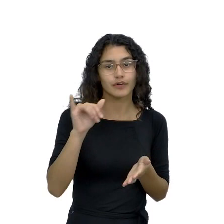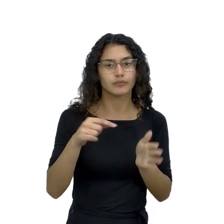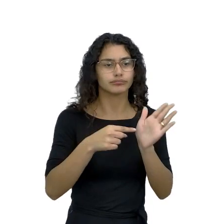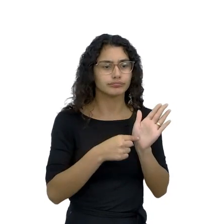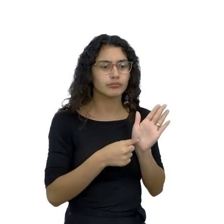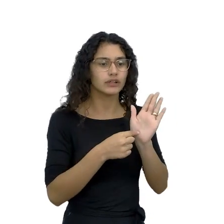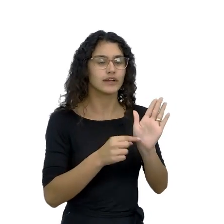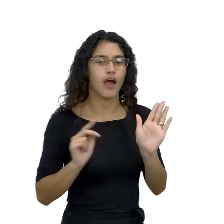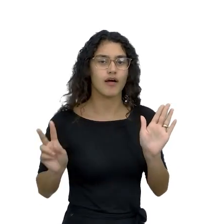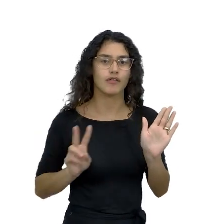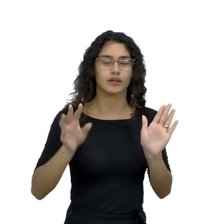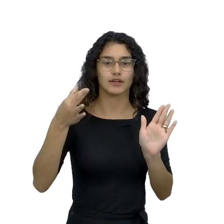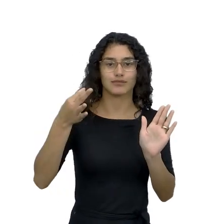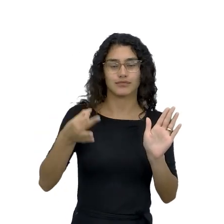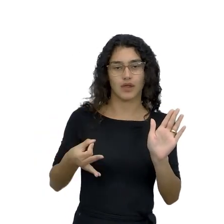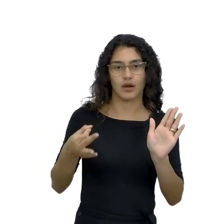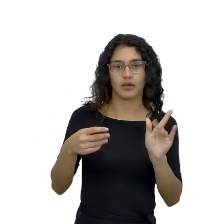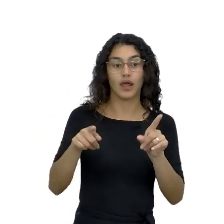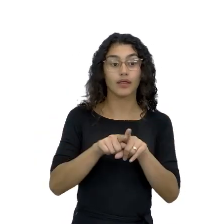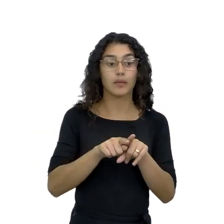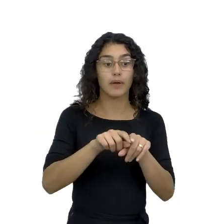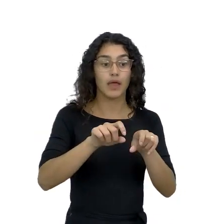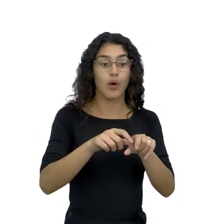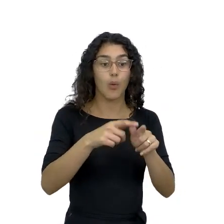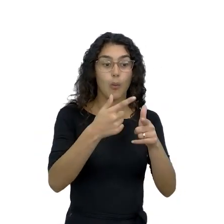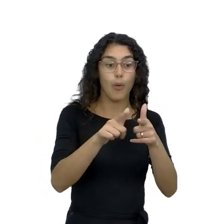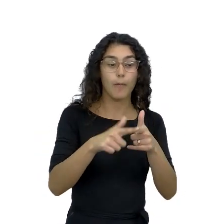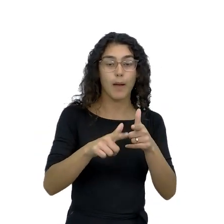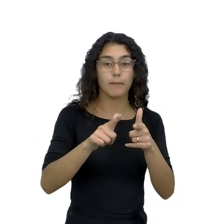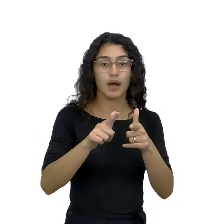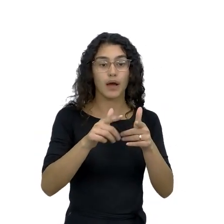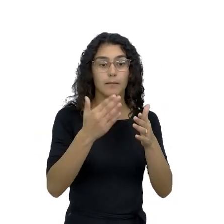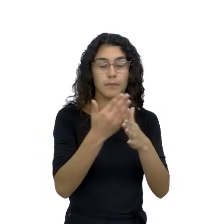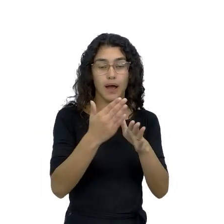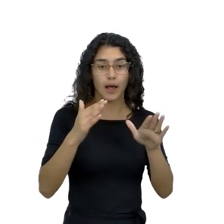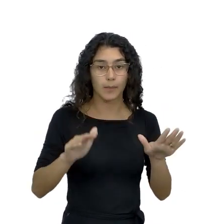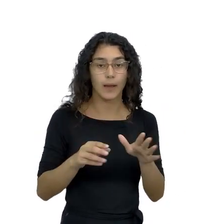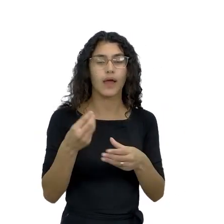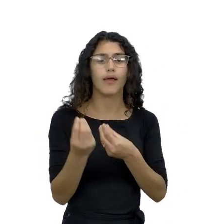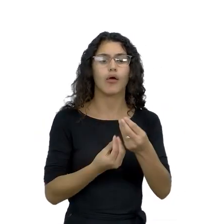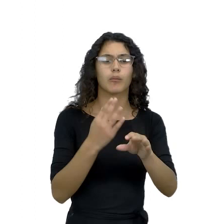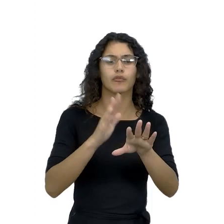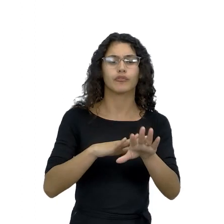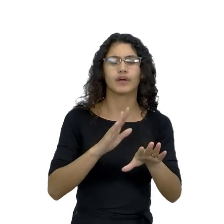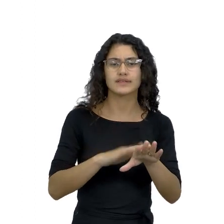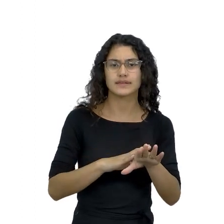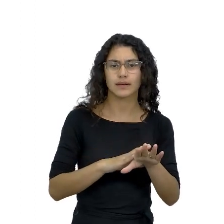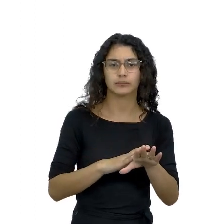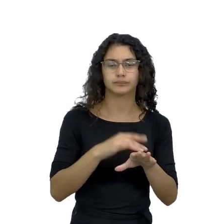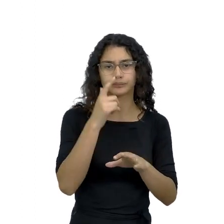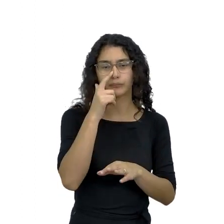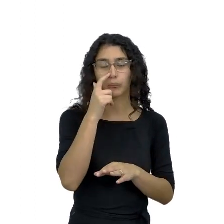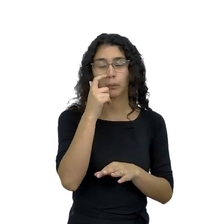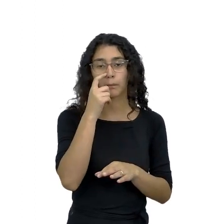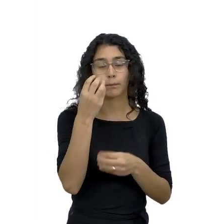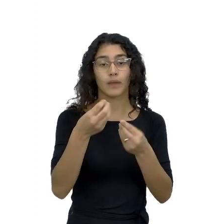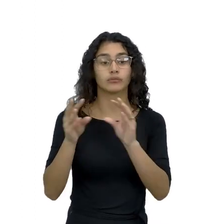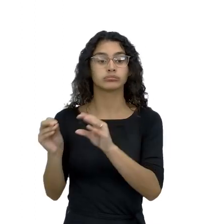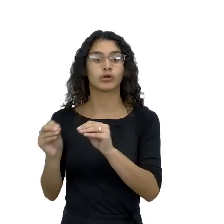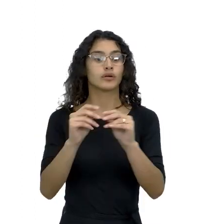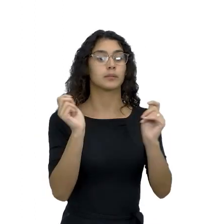a valorização e essa quebra de estereótipos. E como é que a gente trouxe